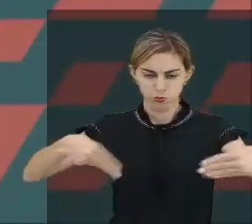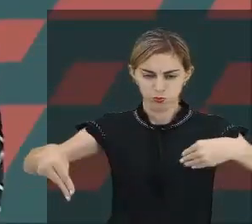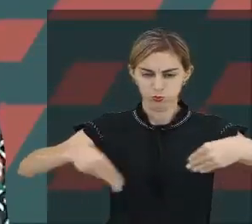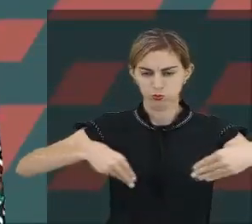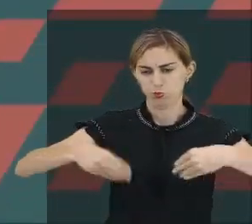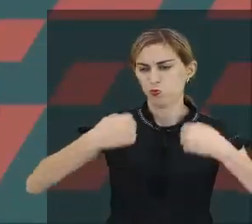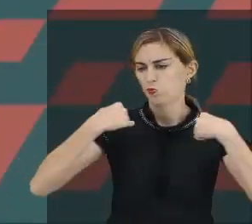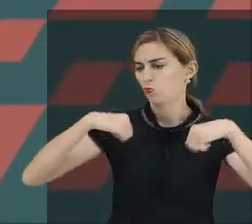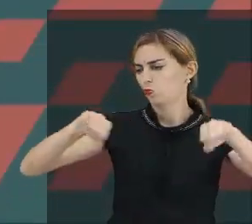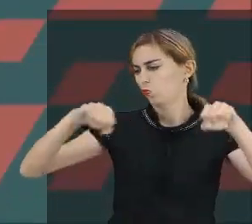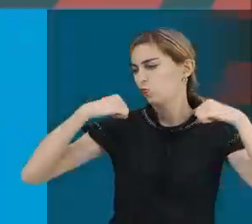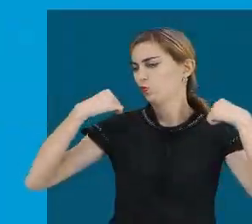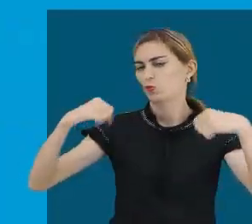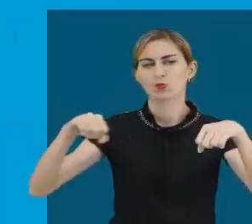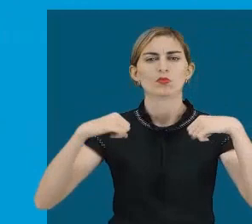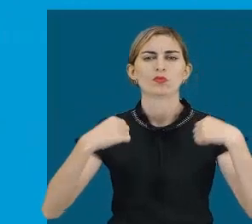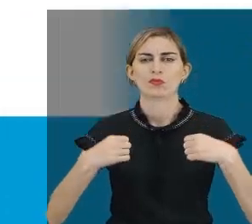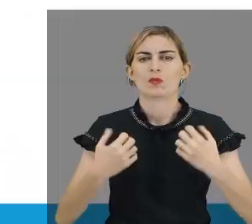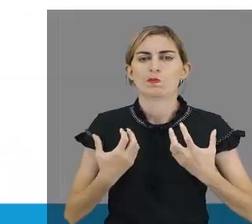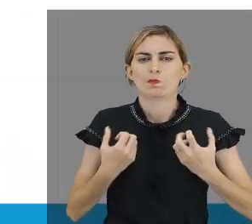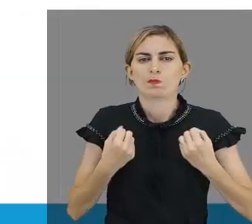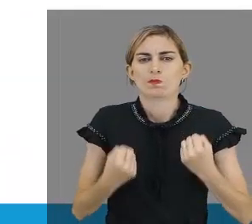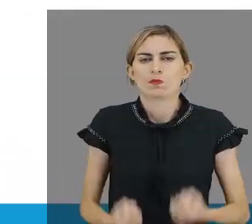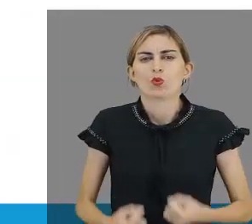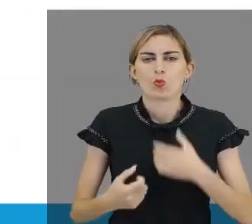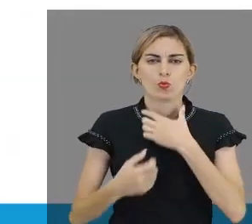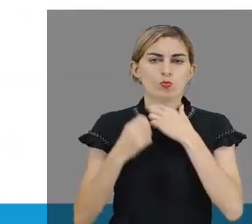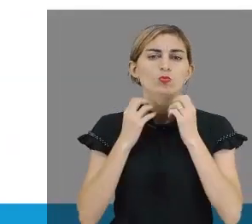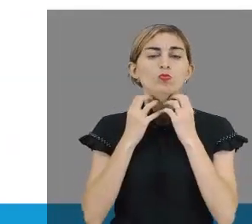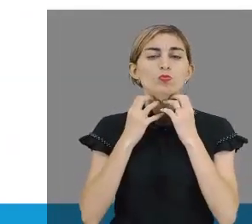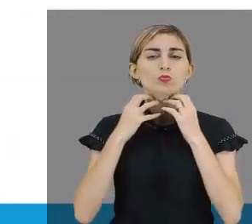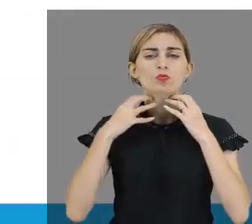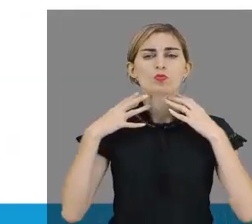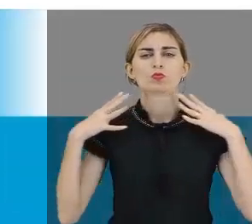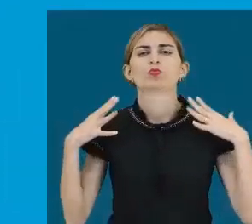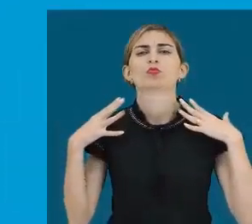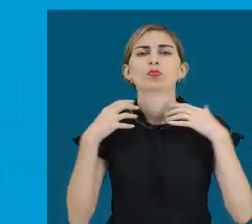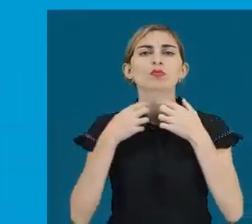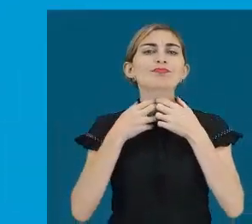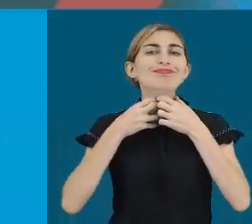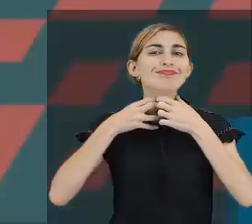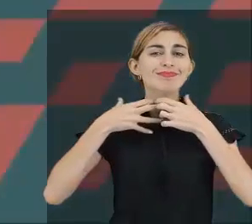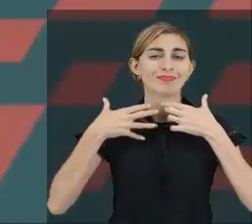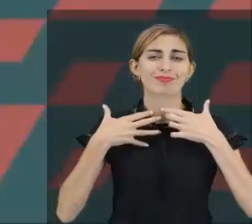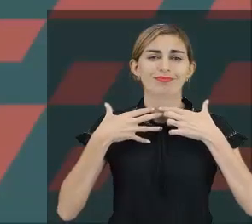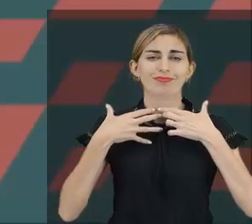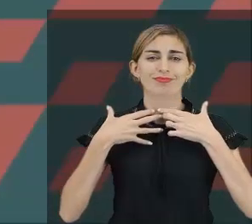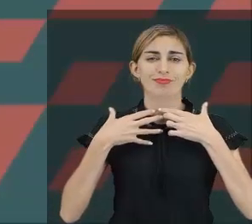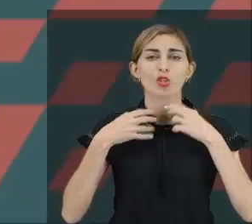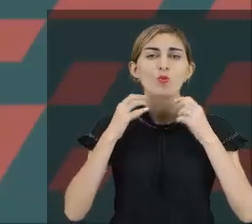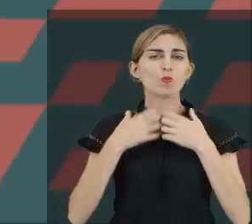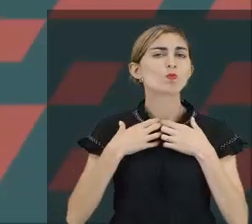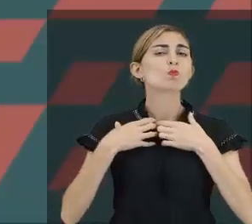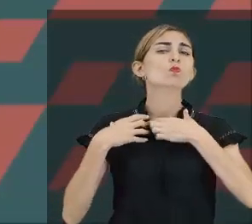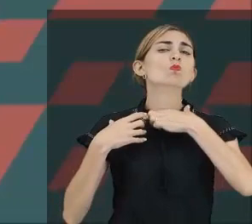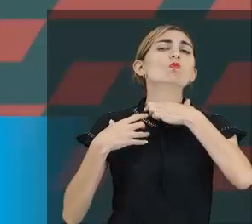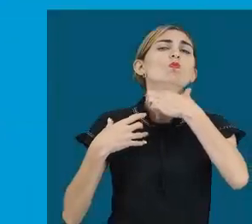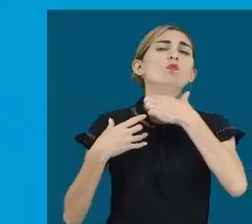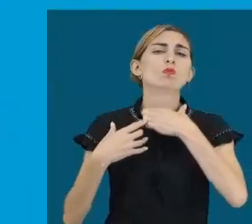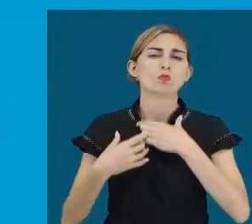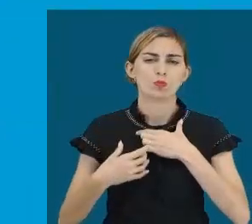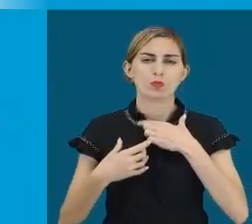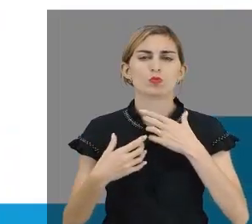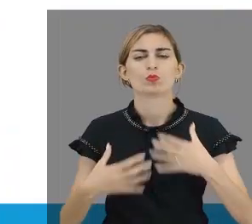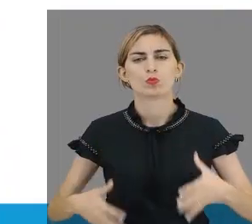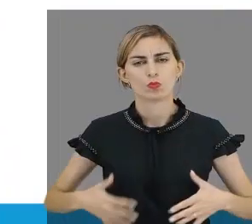pano, como se não tivesse articulação. Esse excesso de tecido adiposo do dorso do pescoço, você vai perceber que o pescoço é